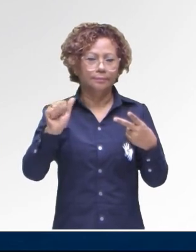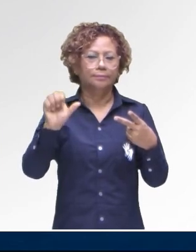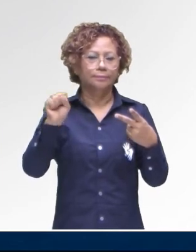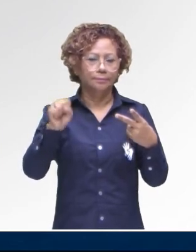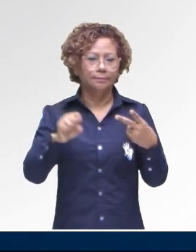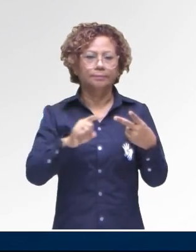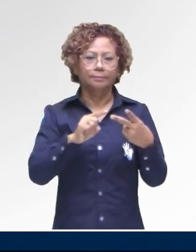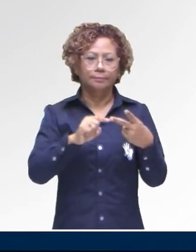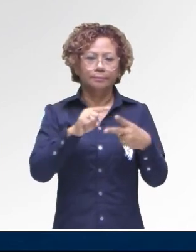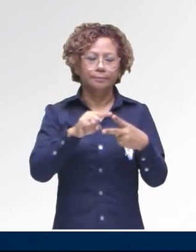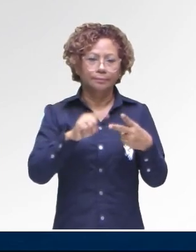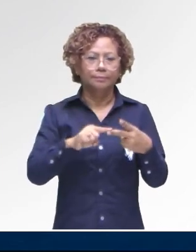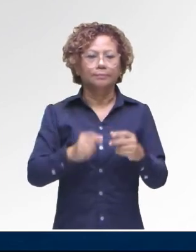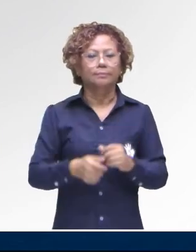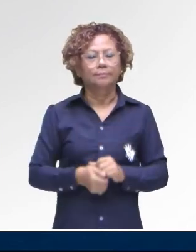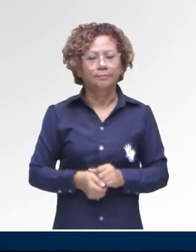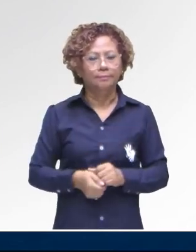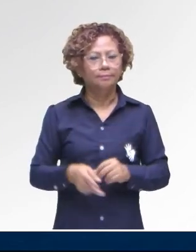aqui está O, né?